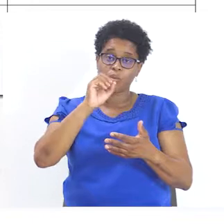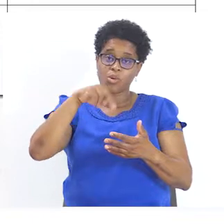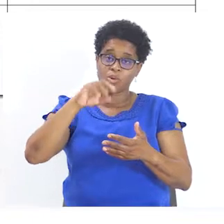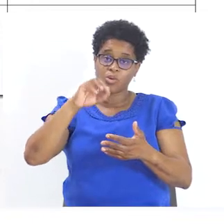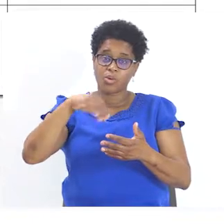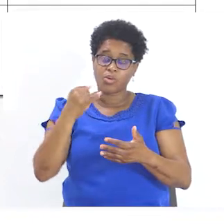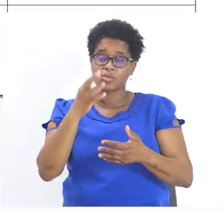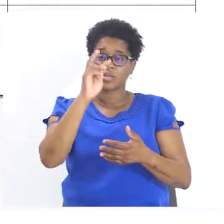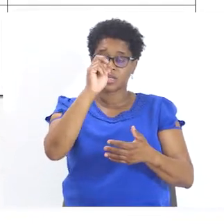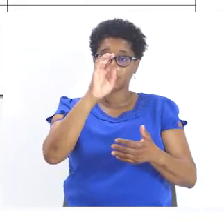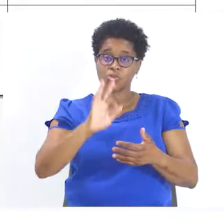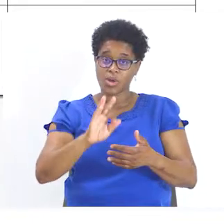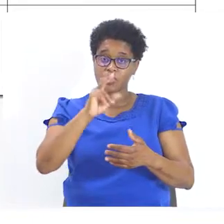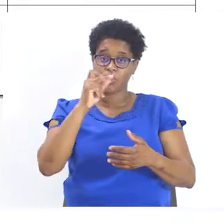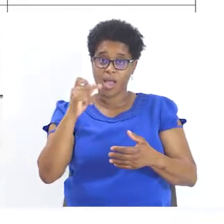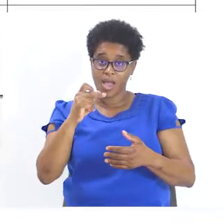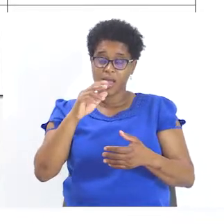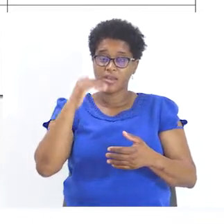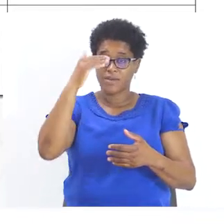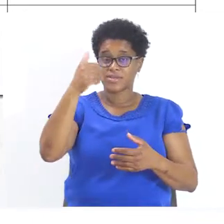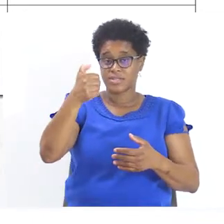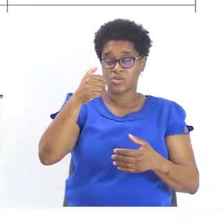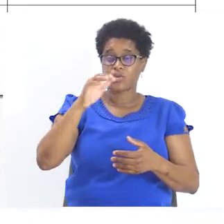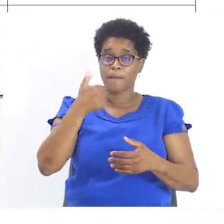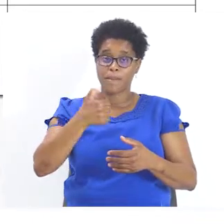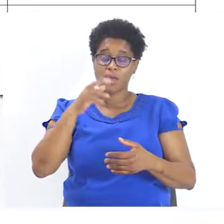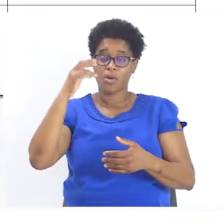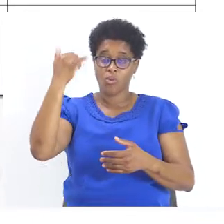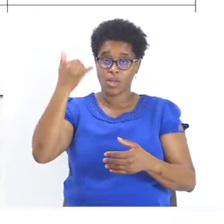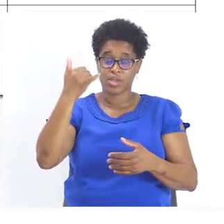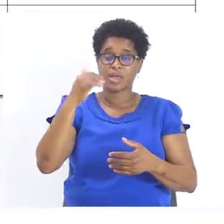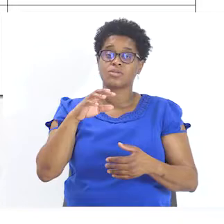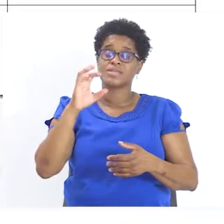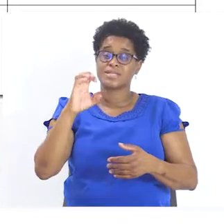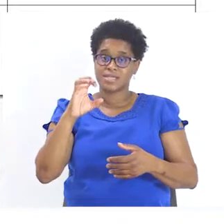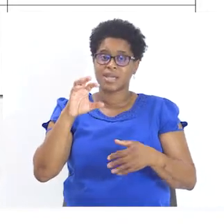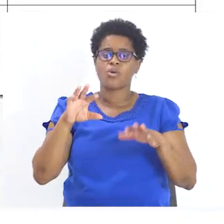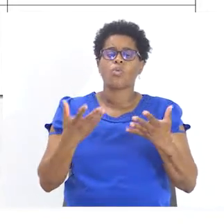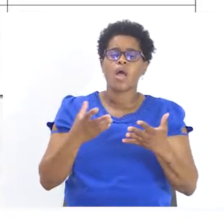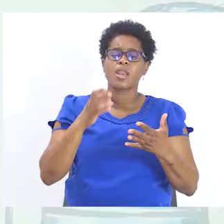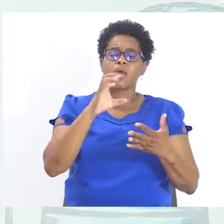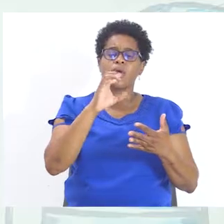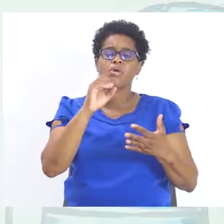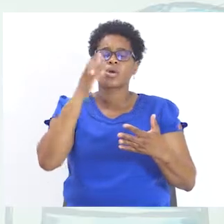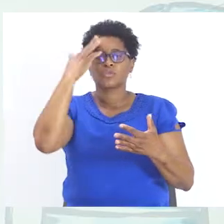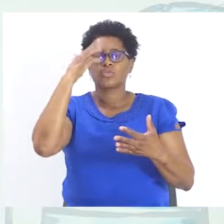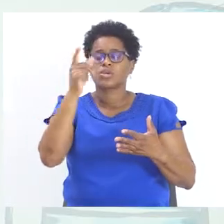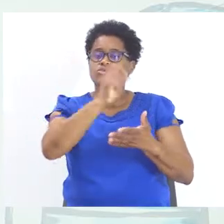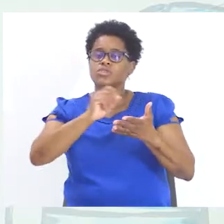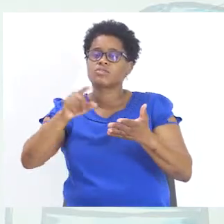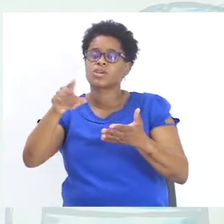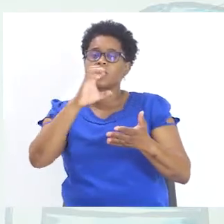monômio. 3 sobre 4, A elevado a 5, B ao quadrado, C. Qual é o coeficiente que vocês